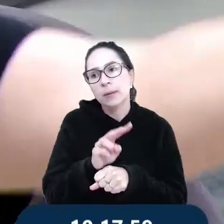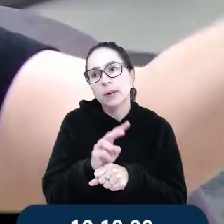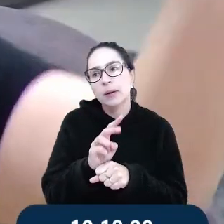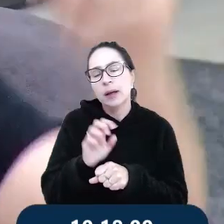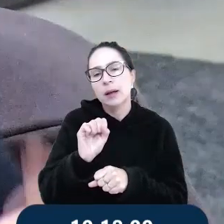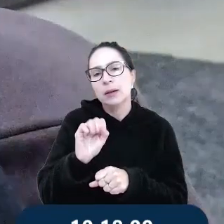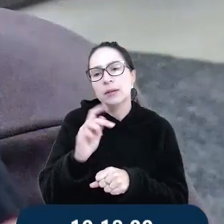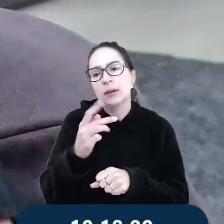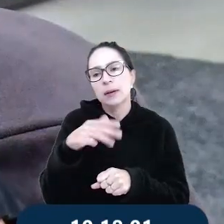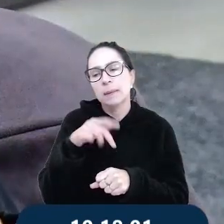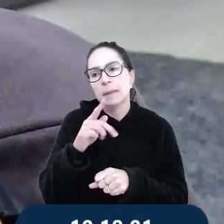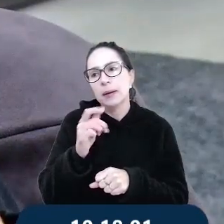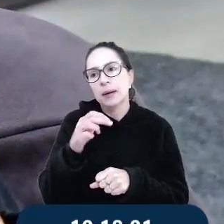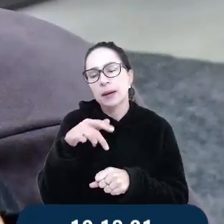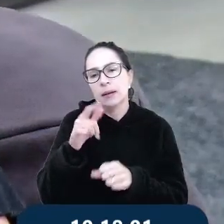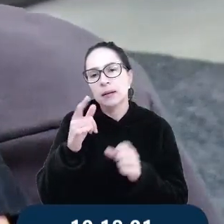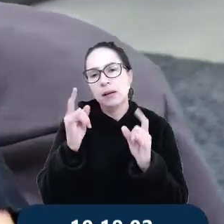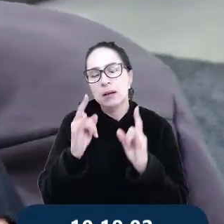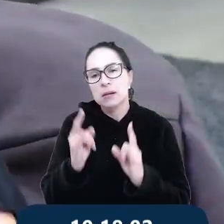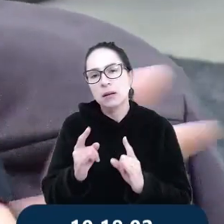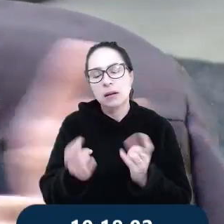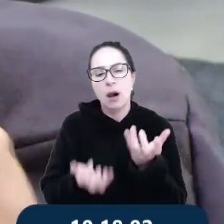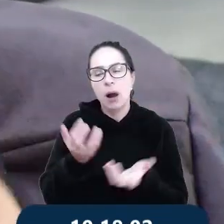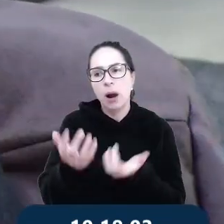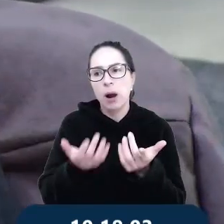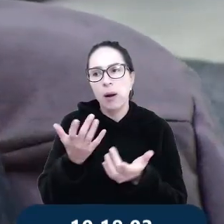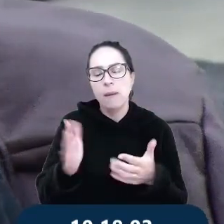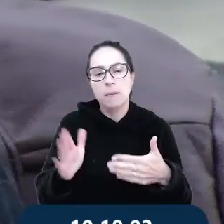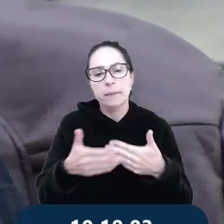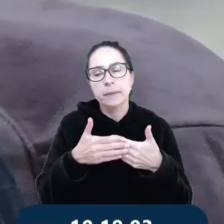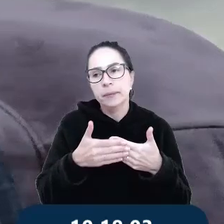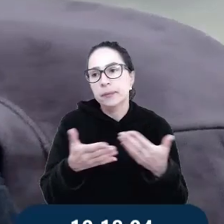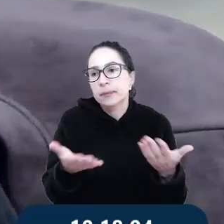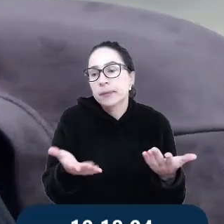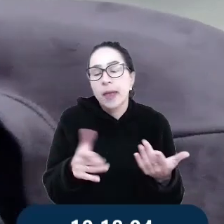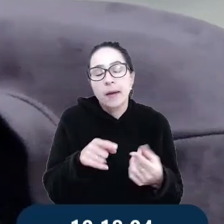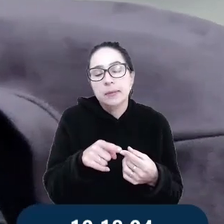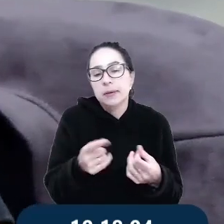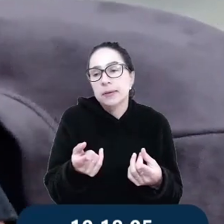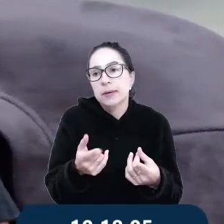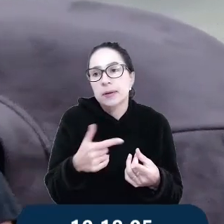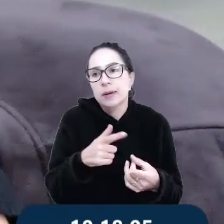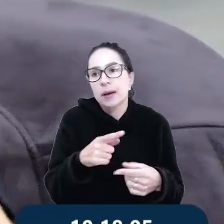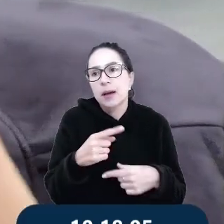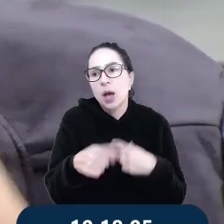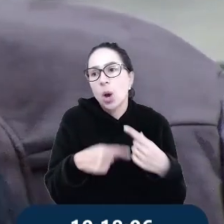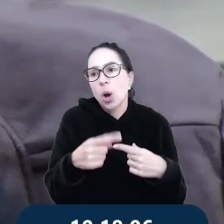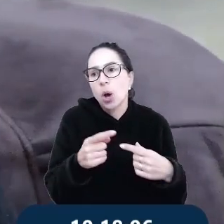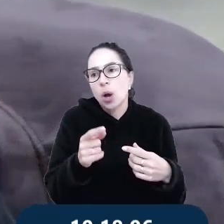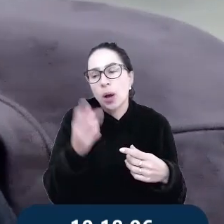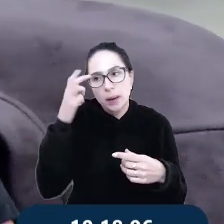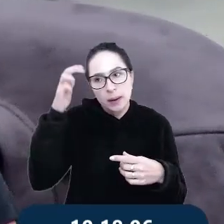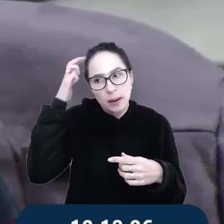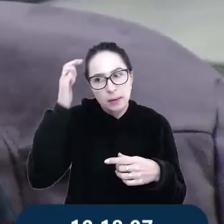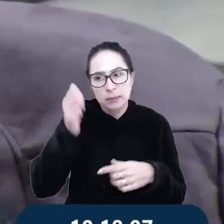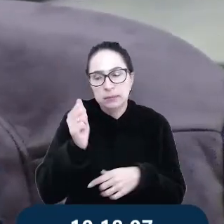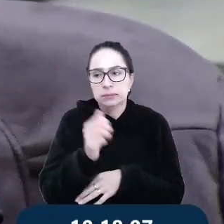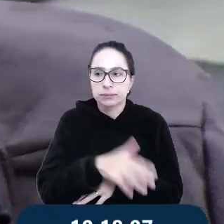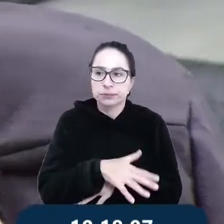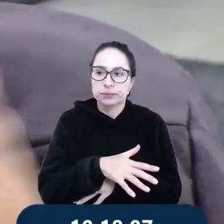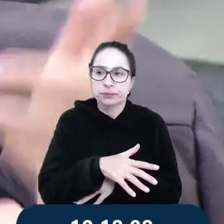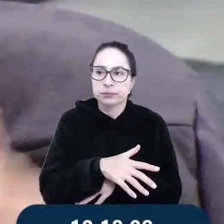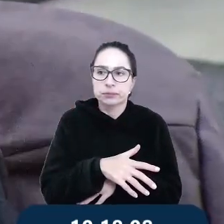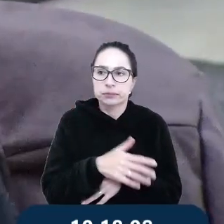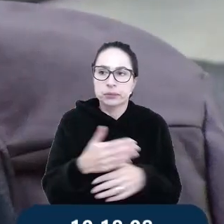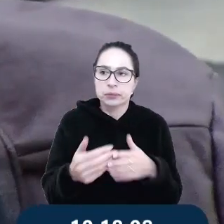pegar fogo e ser interditado. É isso, é o grande improviso e a cultura sendo tratada como qualquer saco reciclável